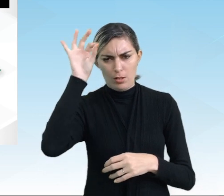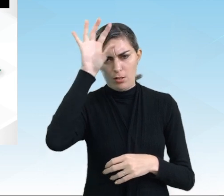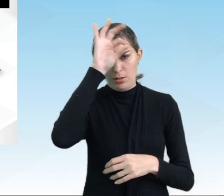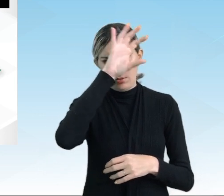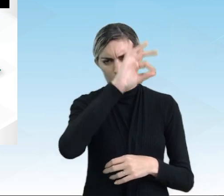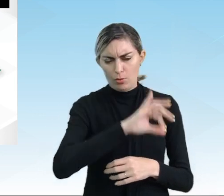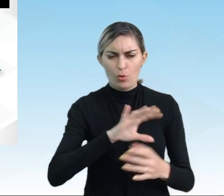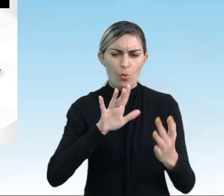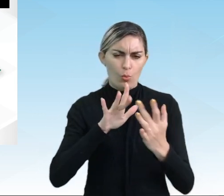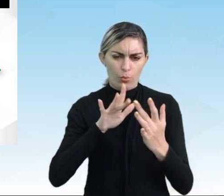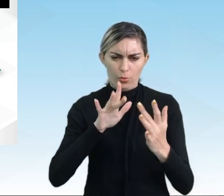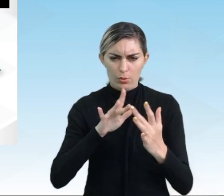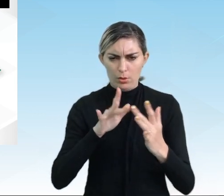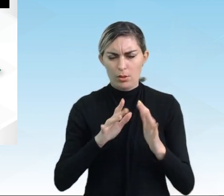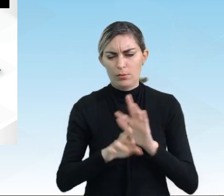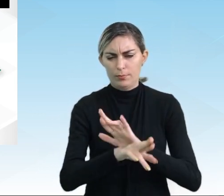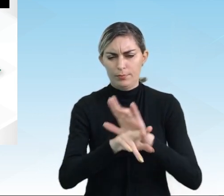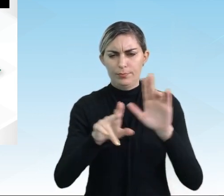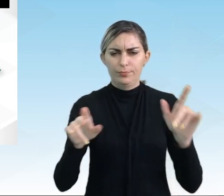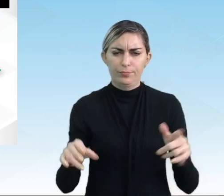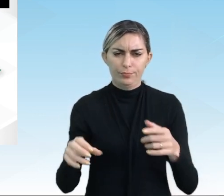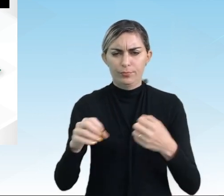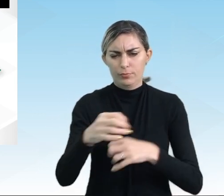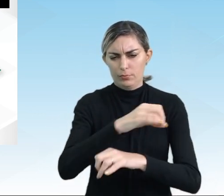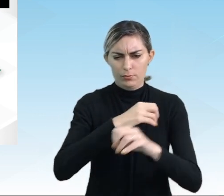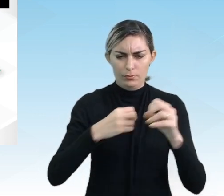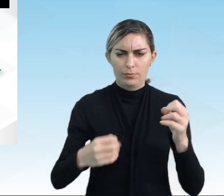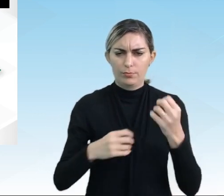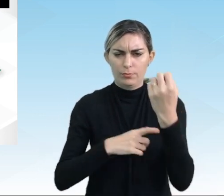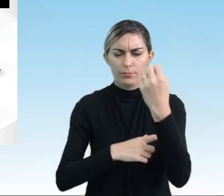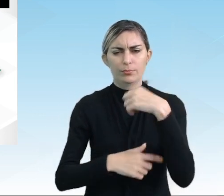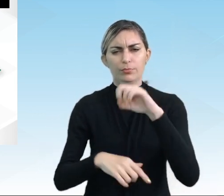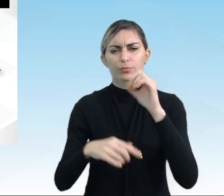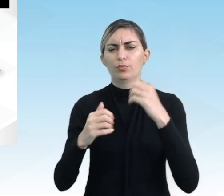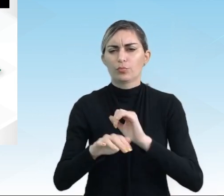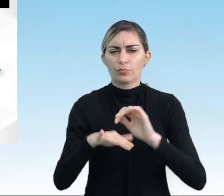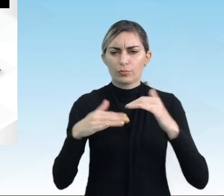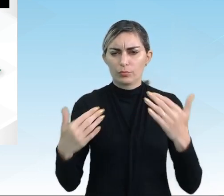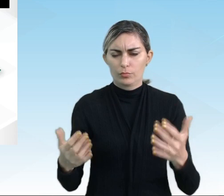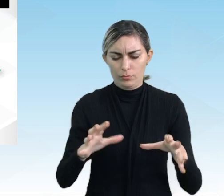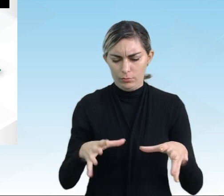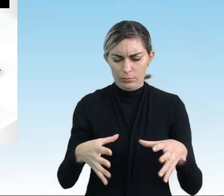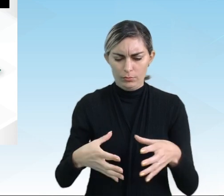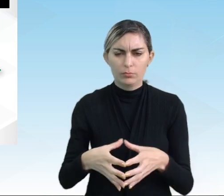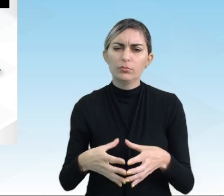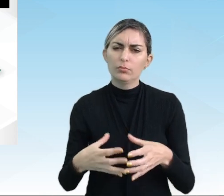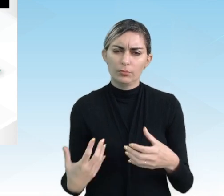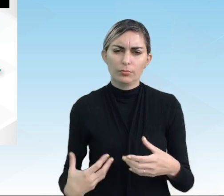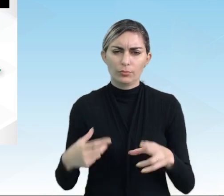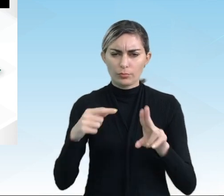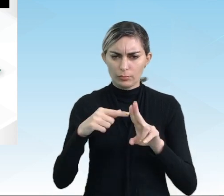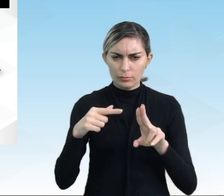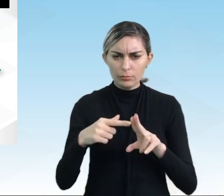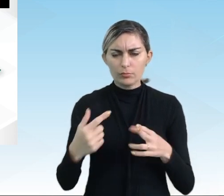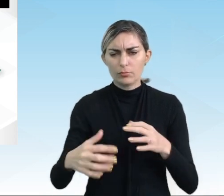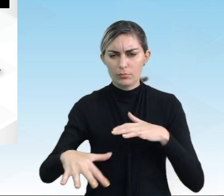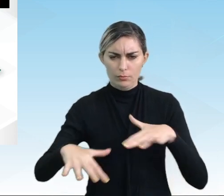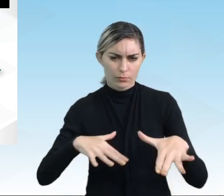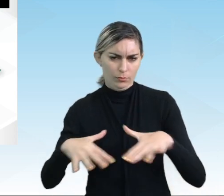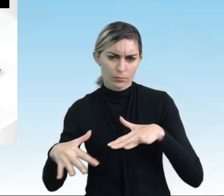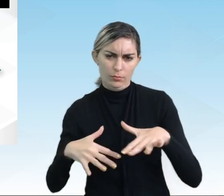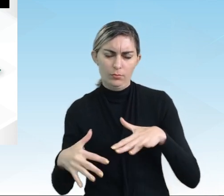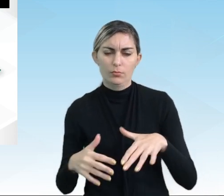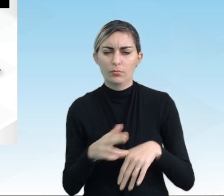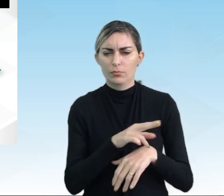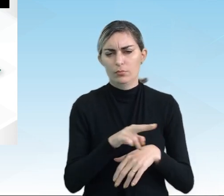estabelece contato com diversas células musculares, as quais estão reunidas em uma unidade motora, que a